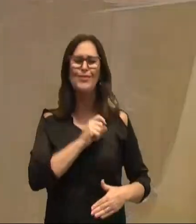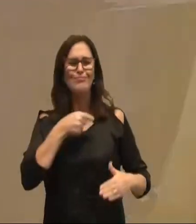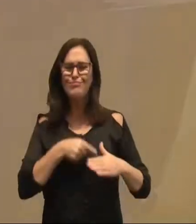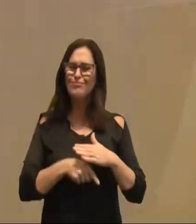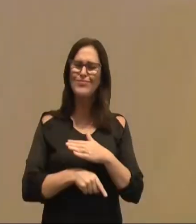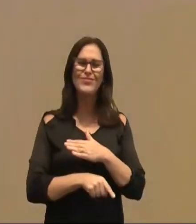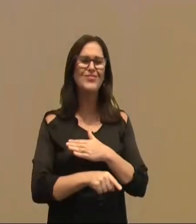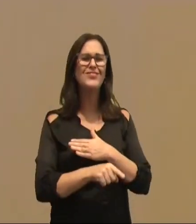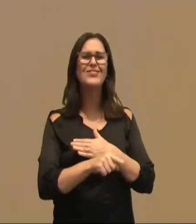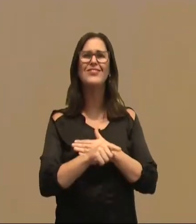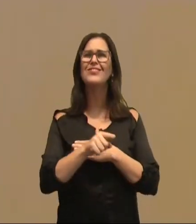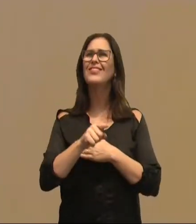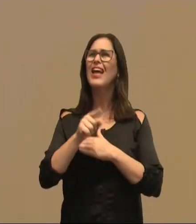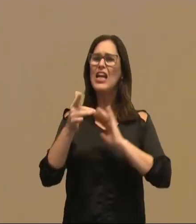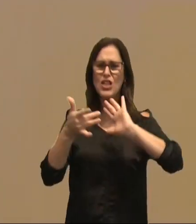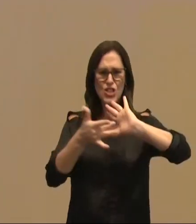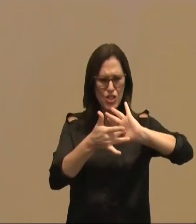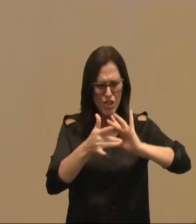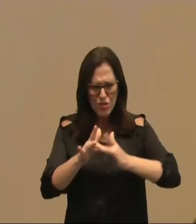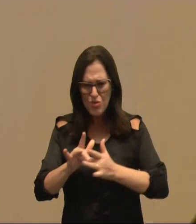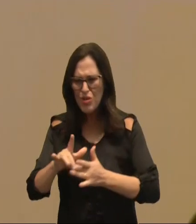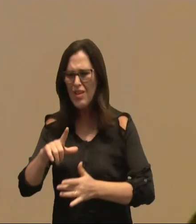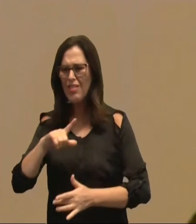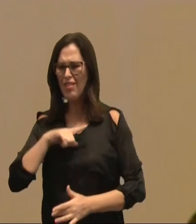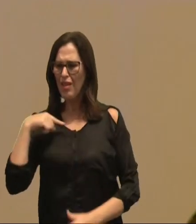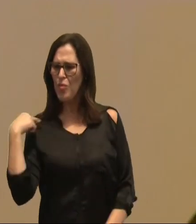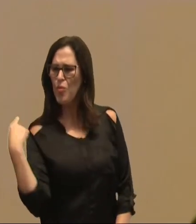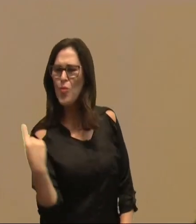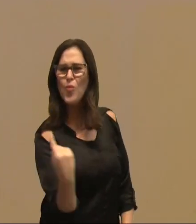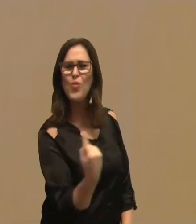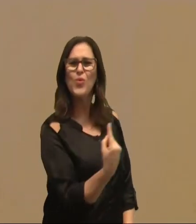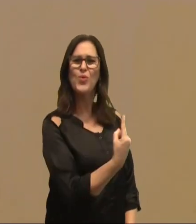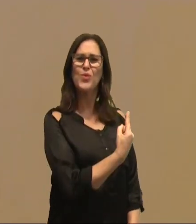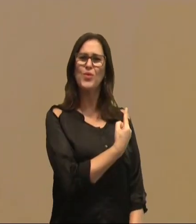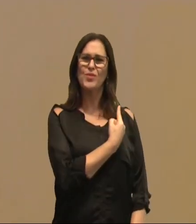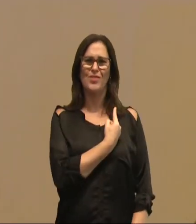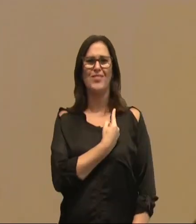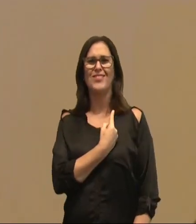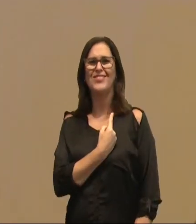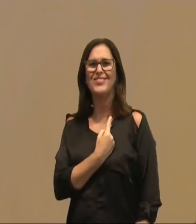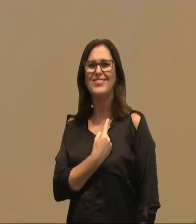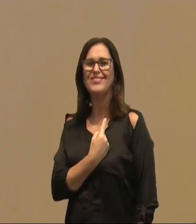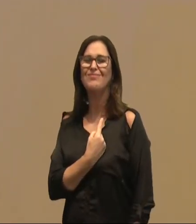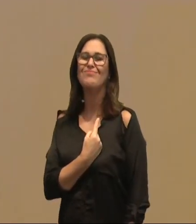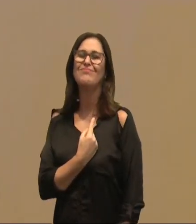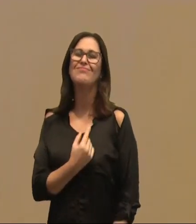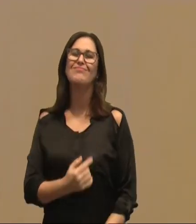amor Ele tem por nós,